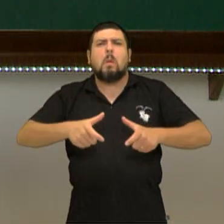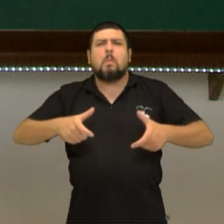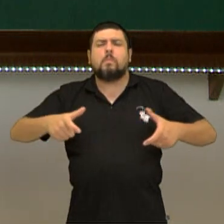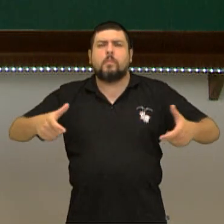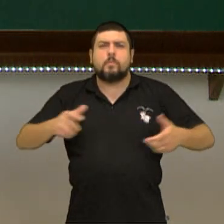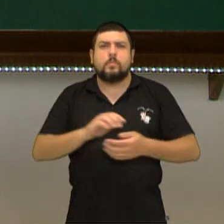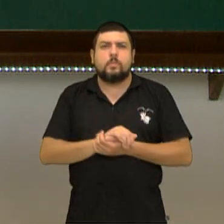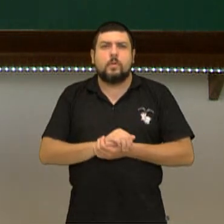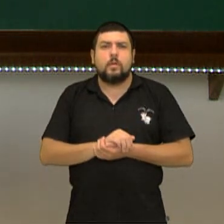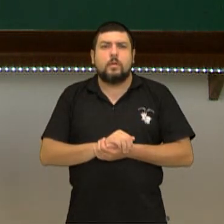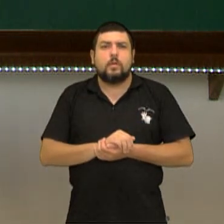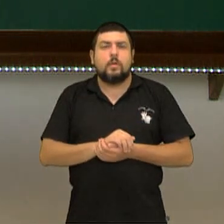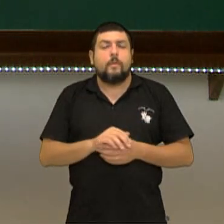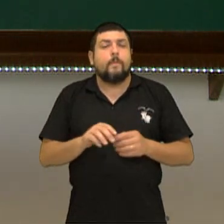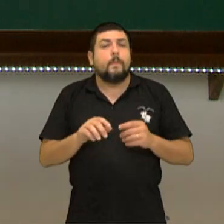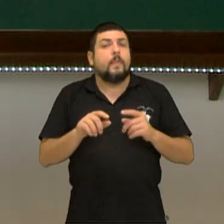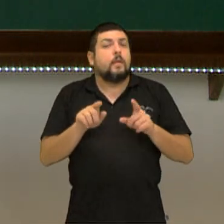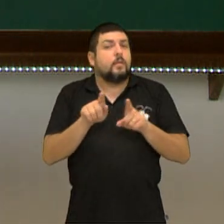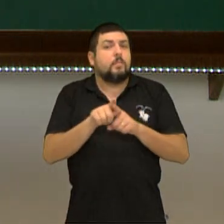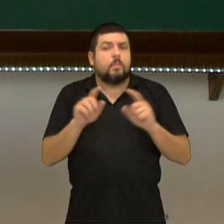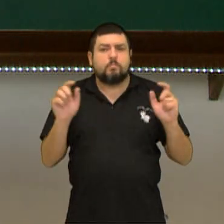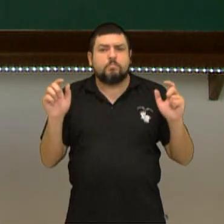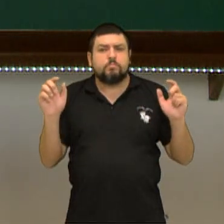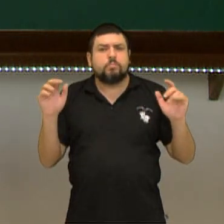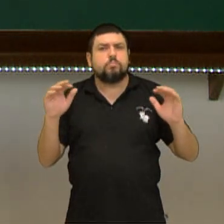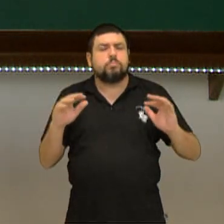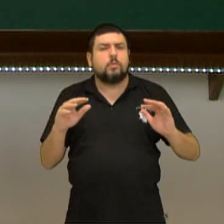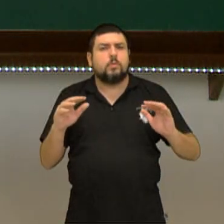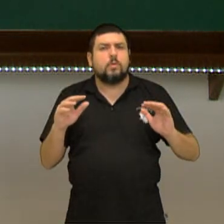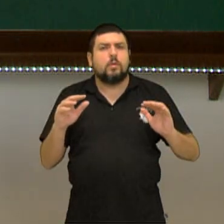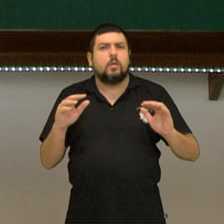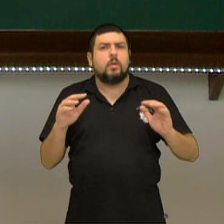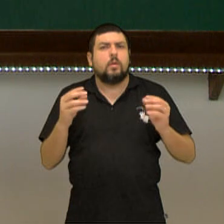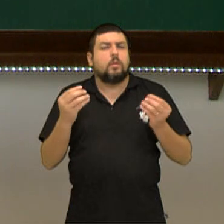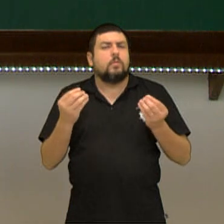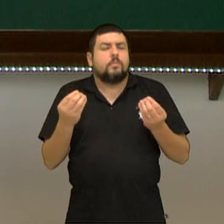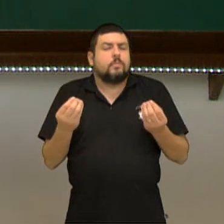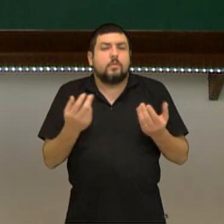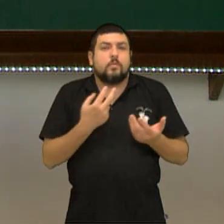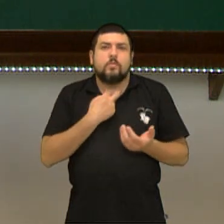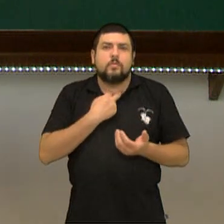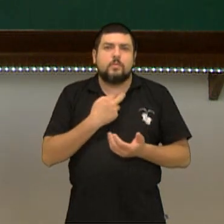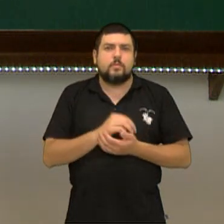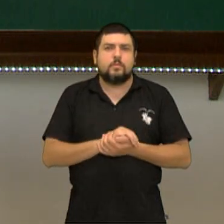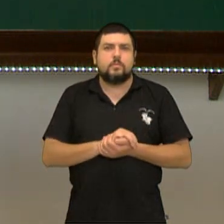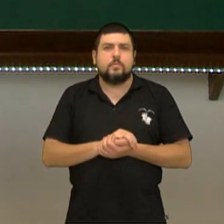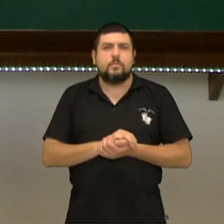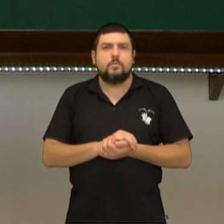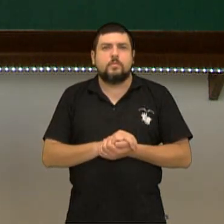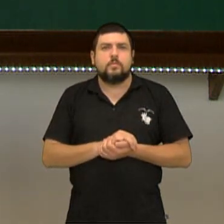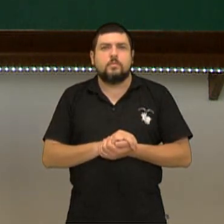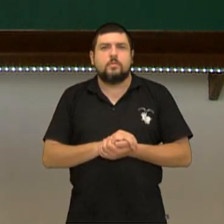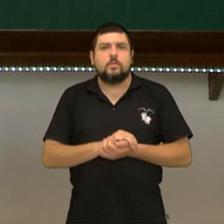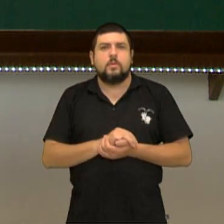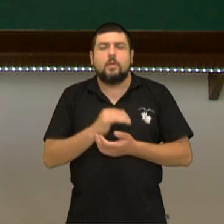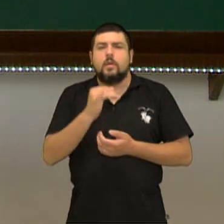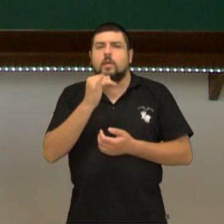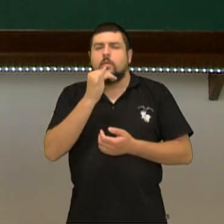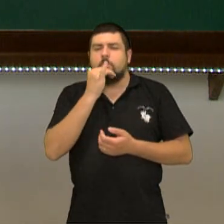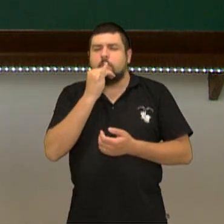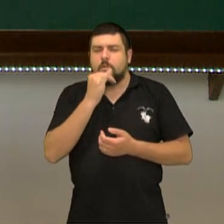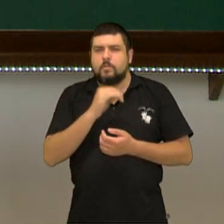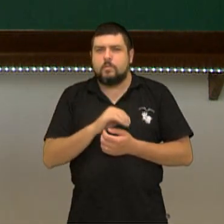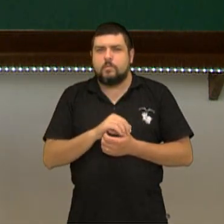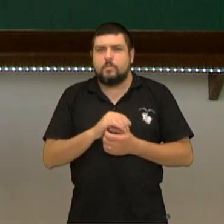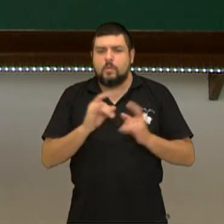seriam viáveis, né, porque até mesmo, né, como é que se garantiria a participação, né? Uma coisa, por exemplo, pessoal, é você fazer uma reunião de